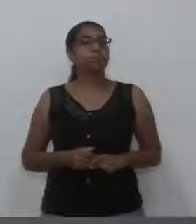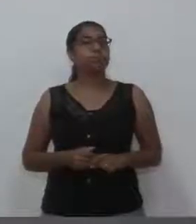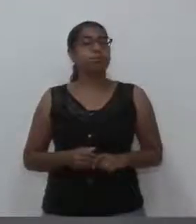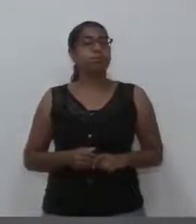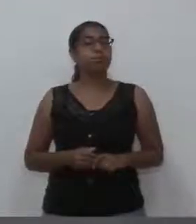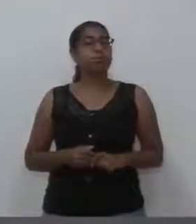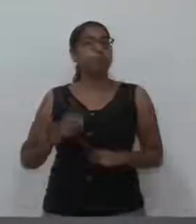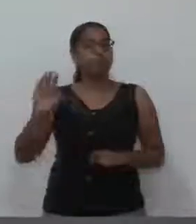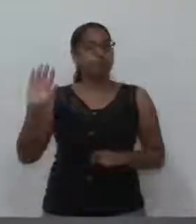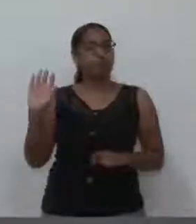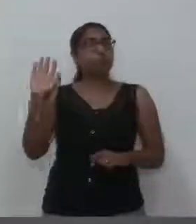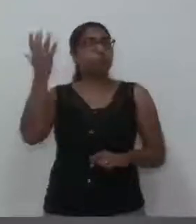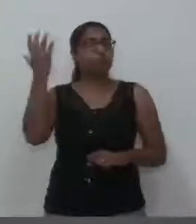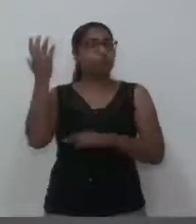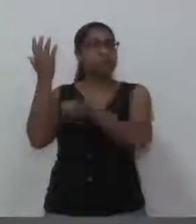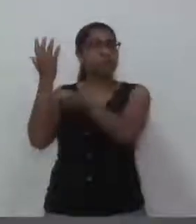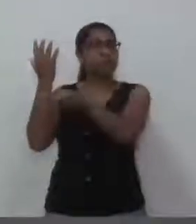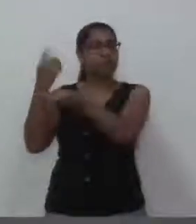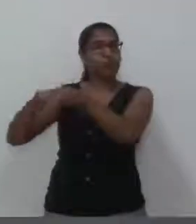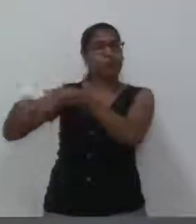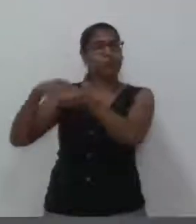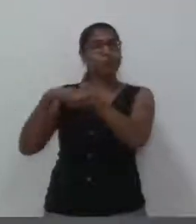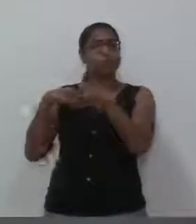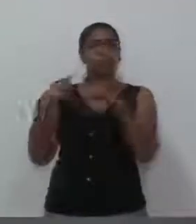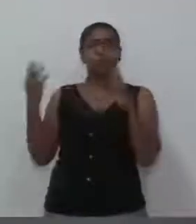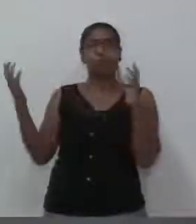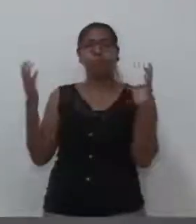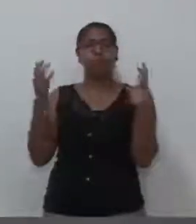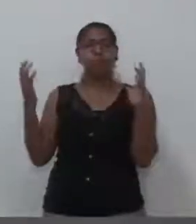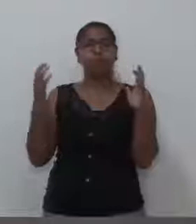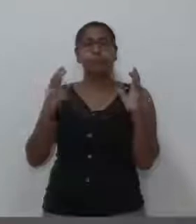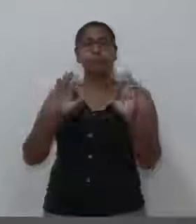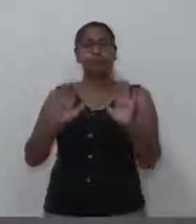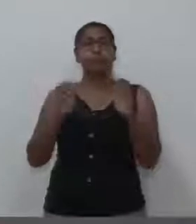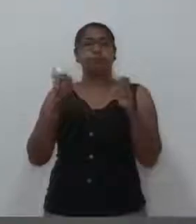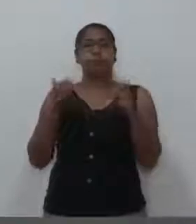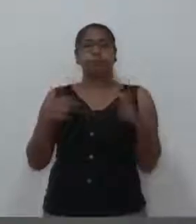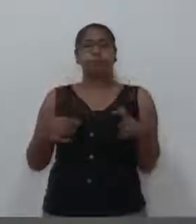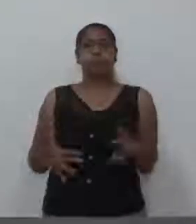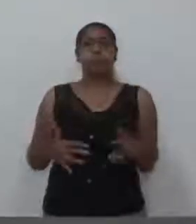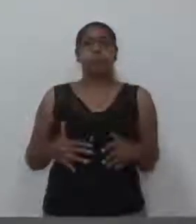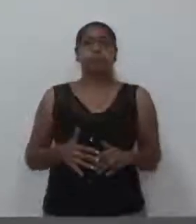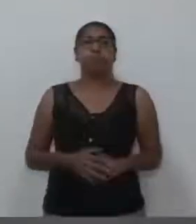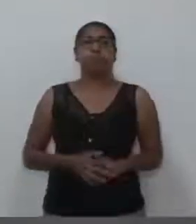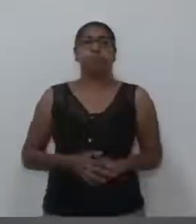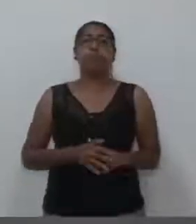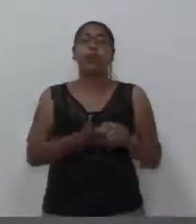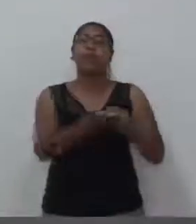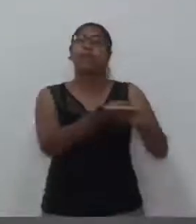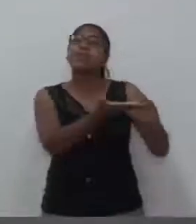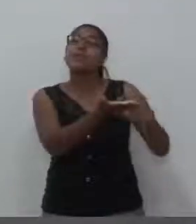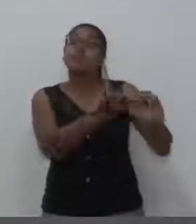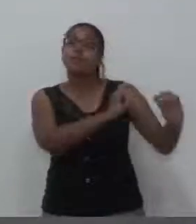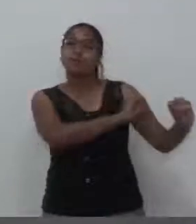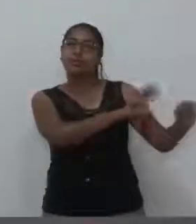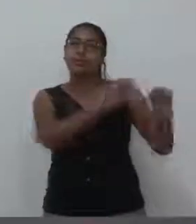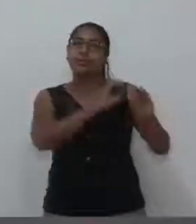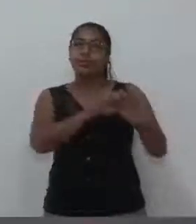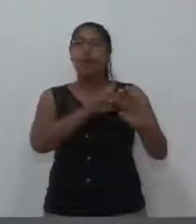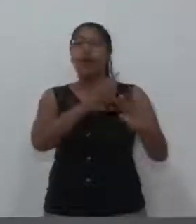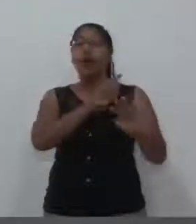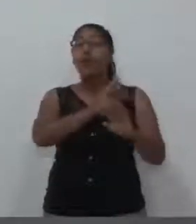é? Eu quero entender o seguinte: se de fato o recado era para que pessoas estranhas não entrem